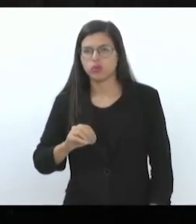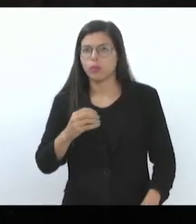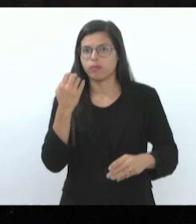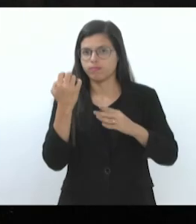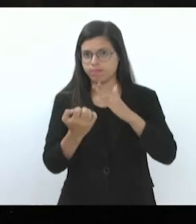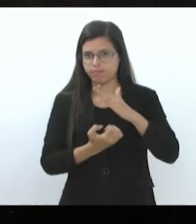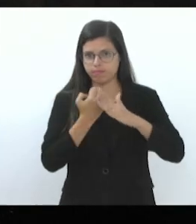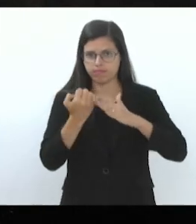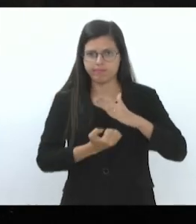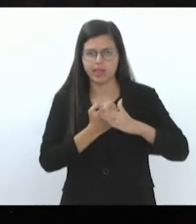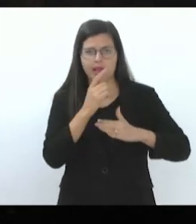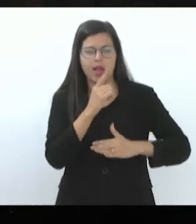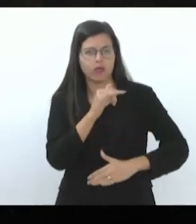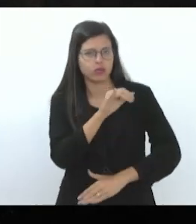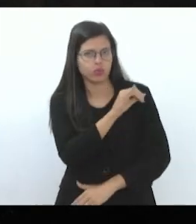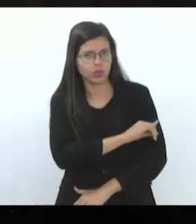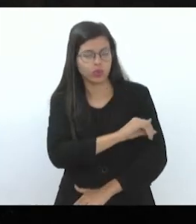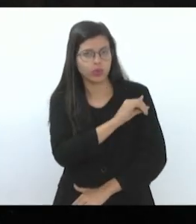Gestão